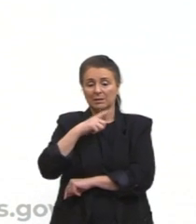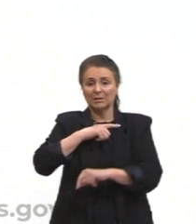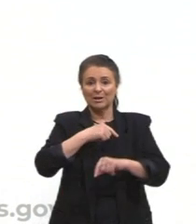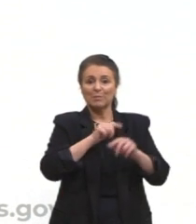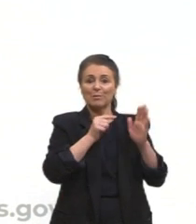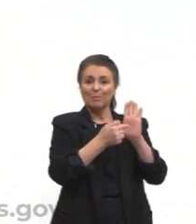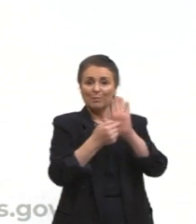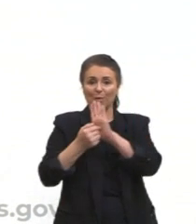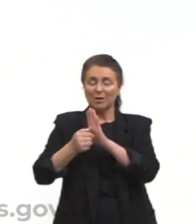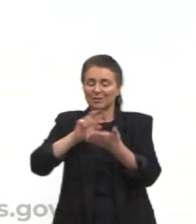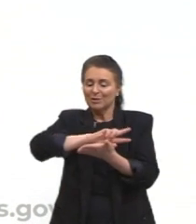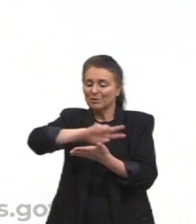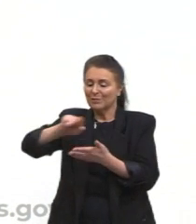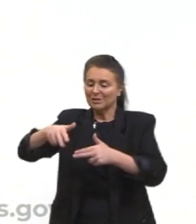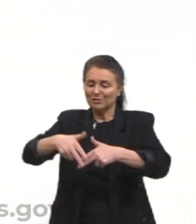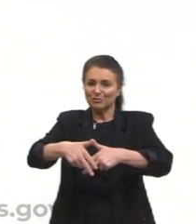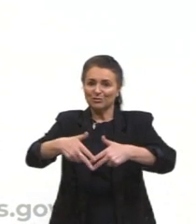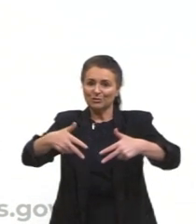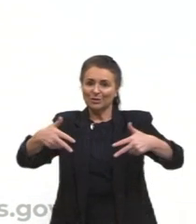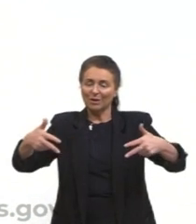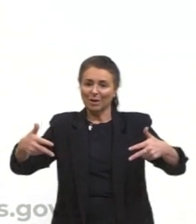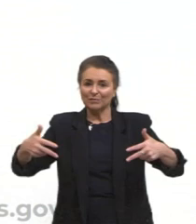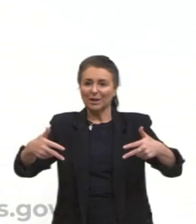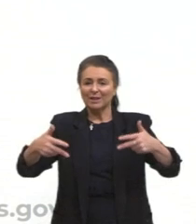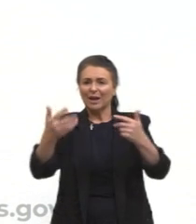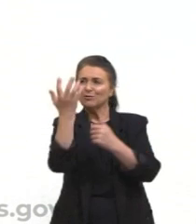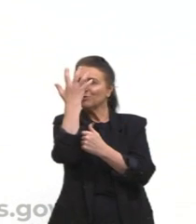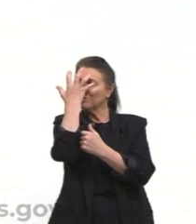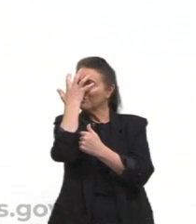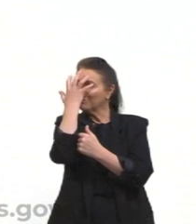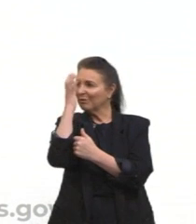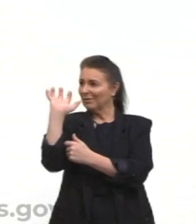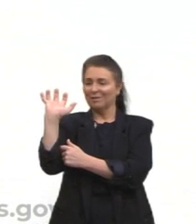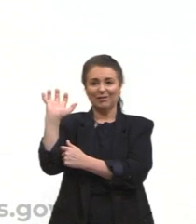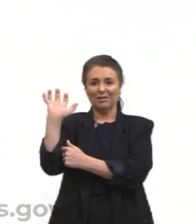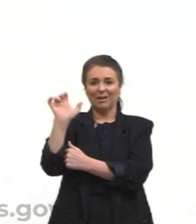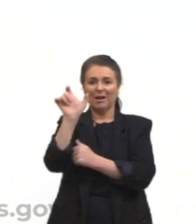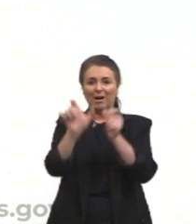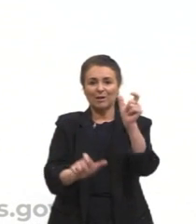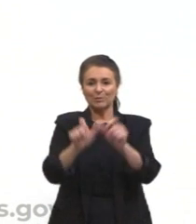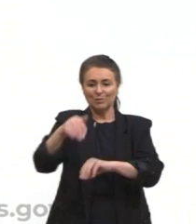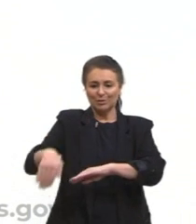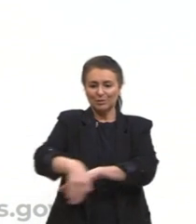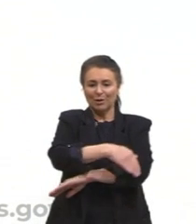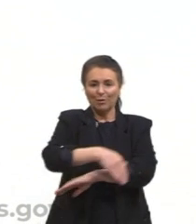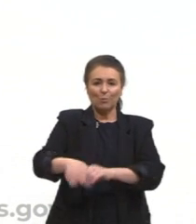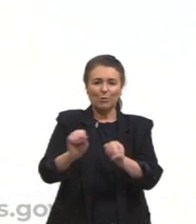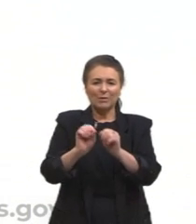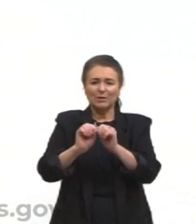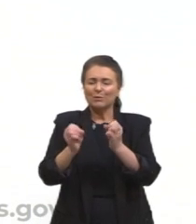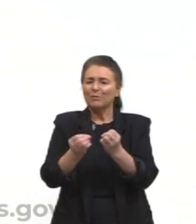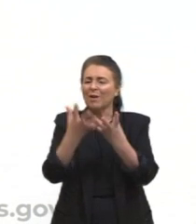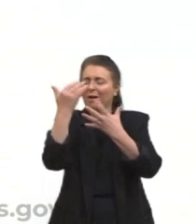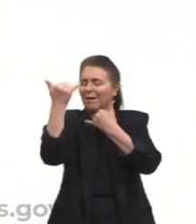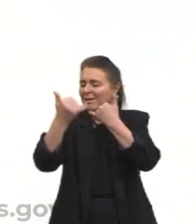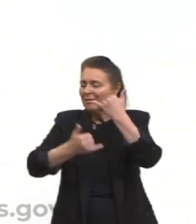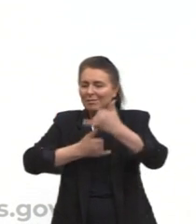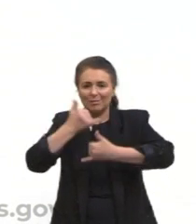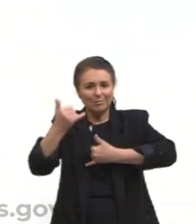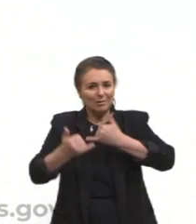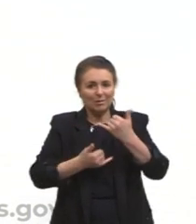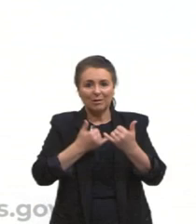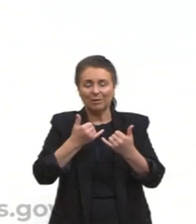essa diversidade né de fantasias é esse povo na rua comemorando brincando né